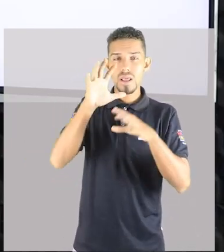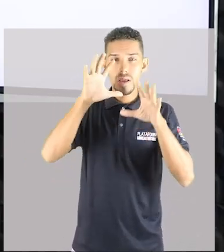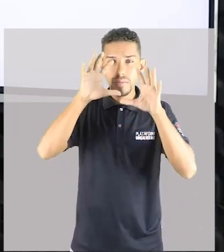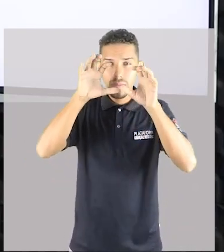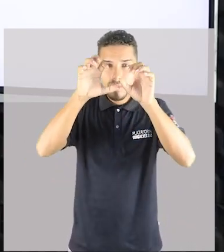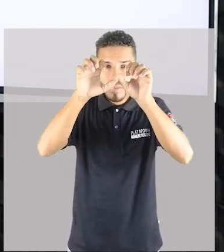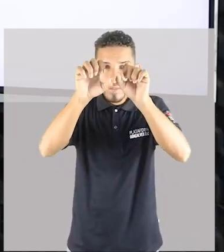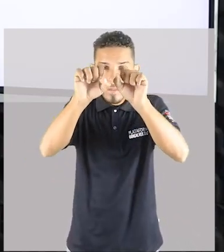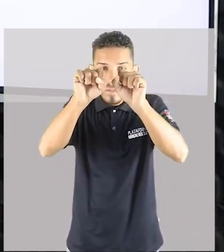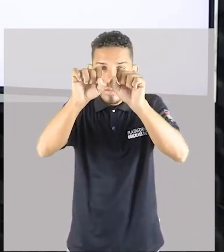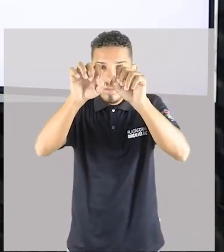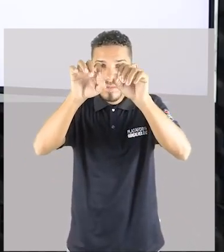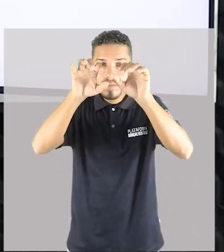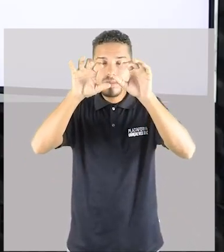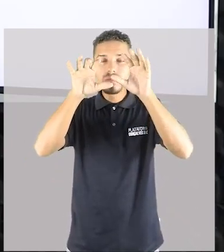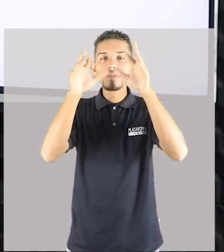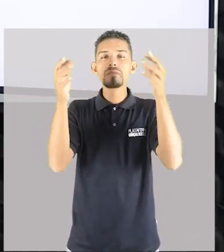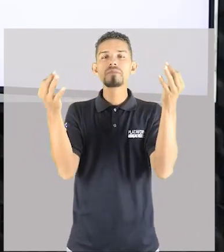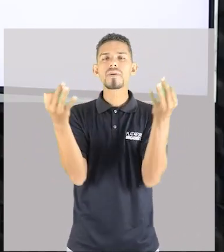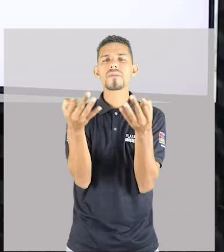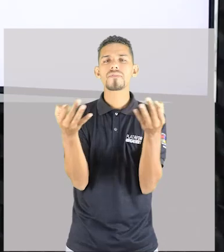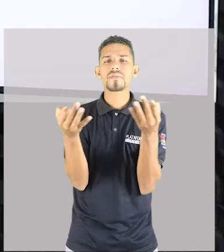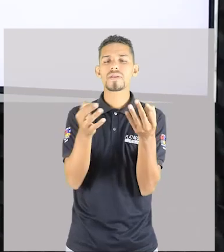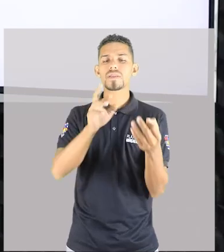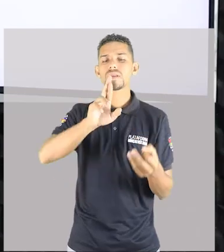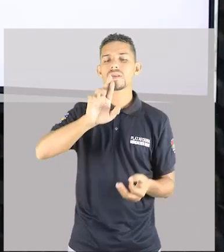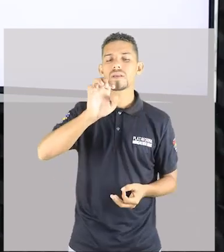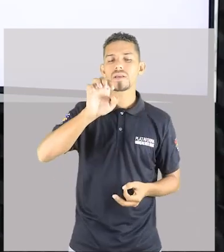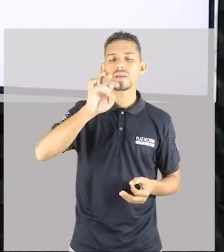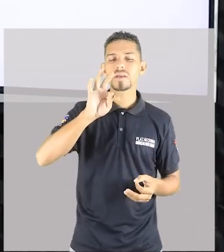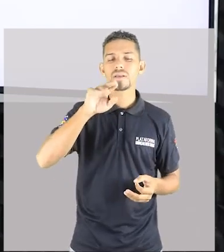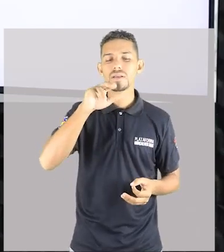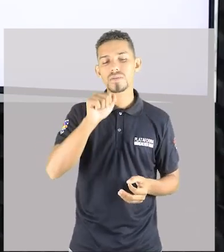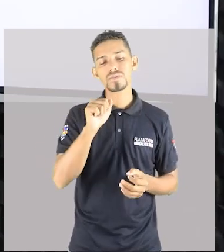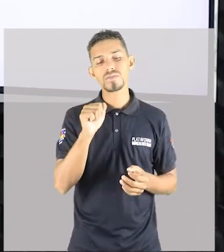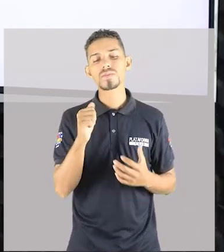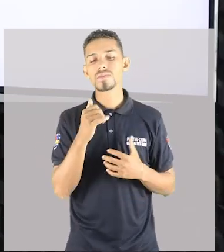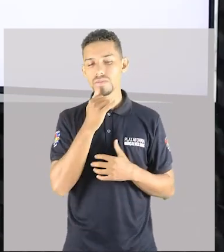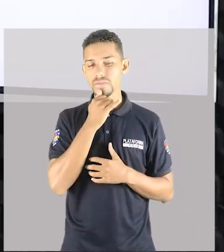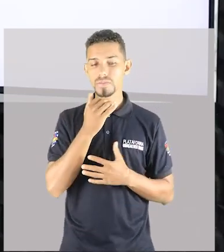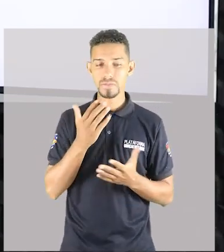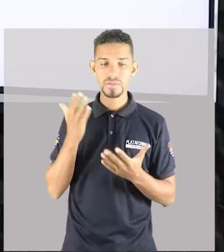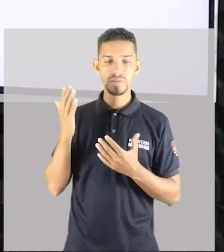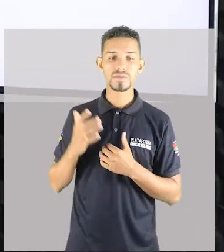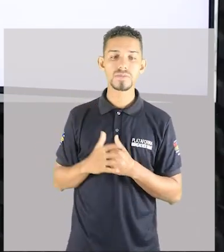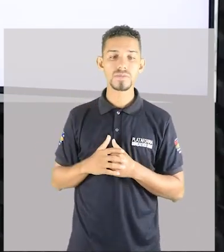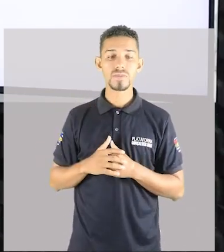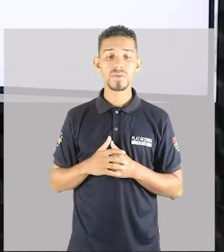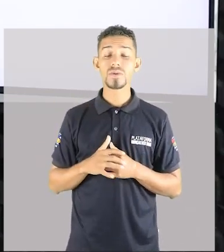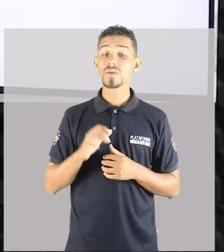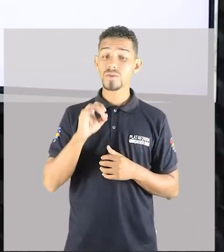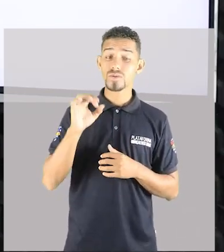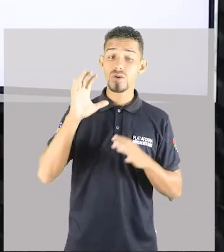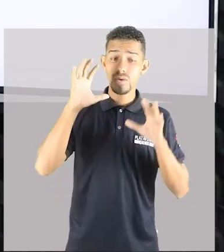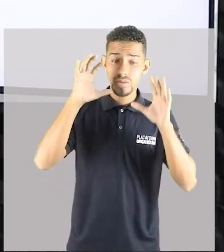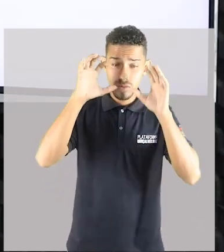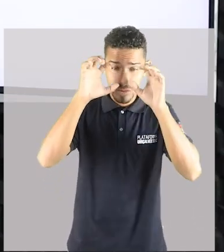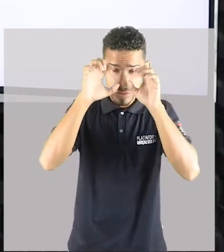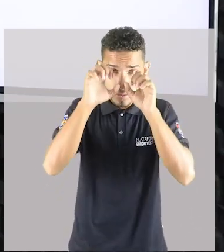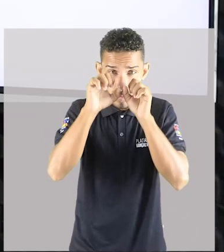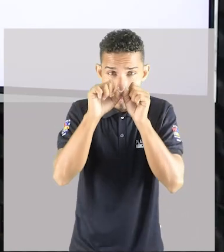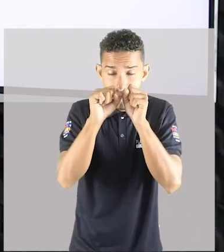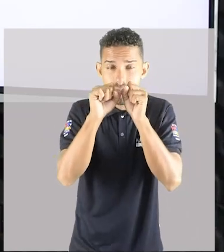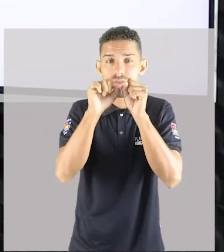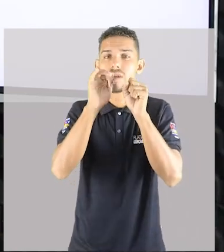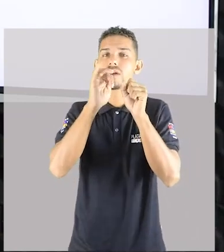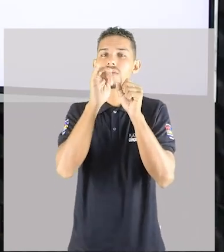imagem perfeita na retina, apertando o cristalino ou relaxando. Só aperta o cristalino quando